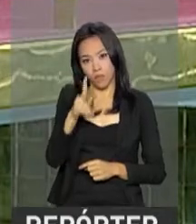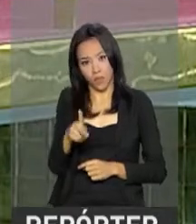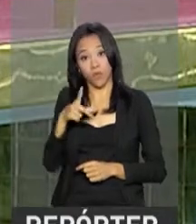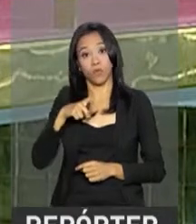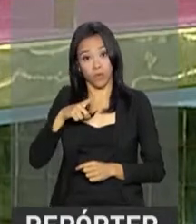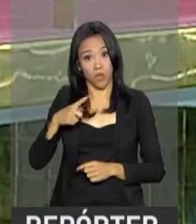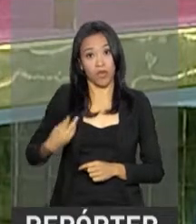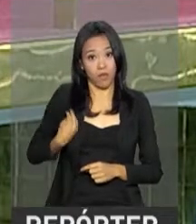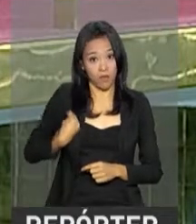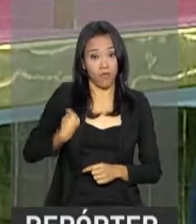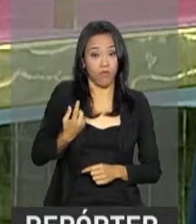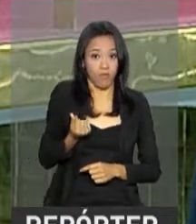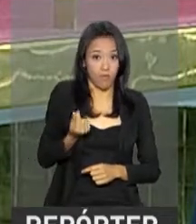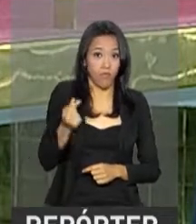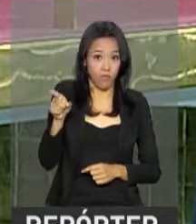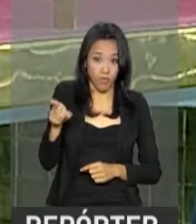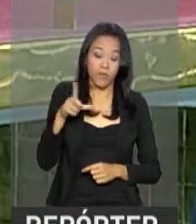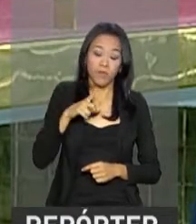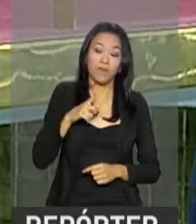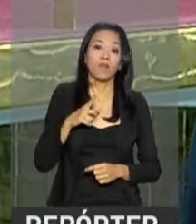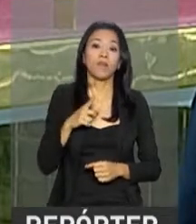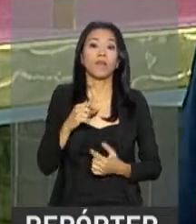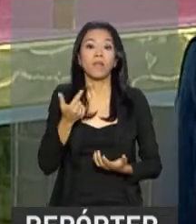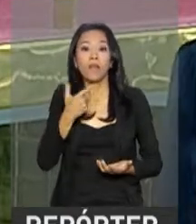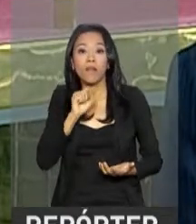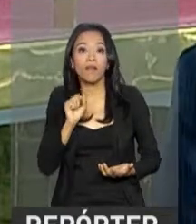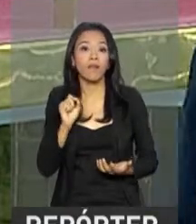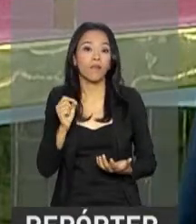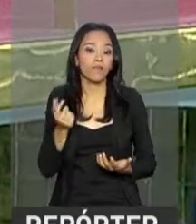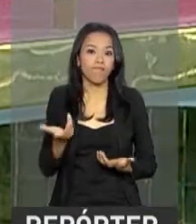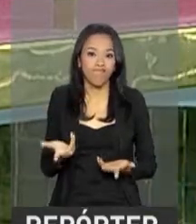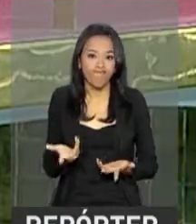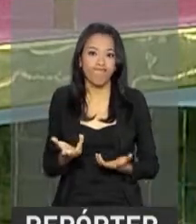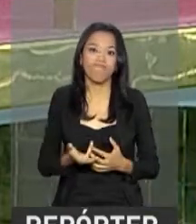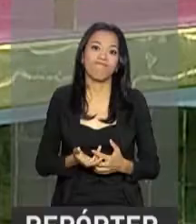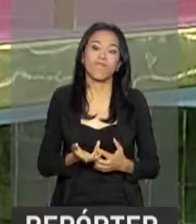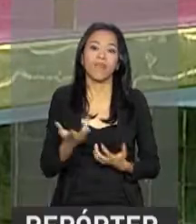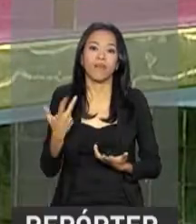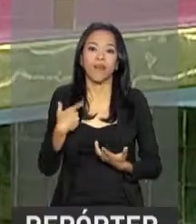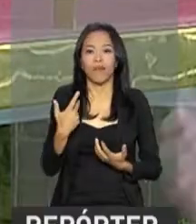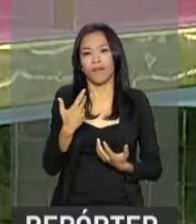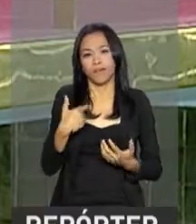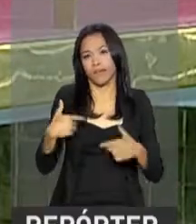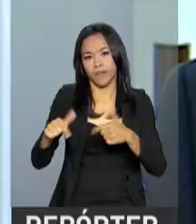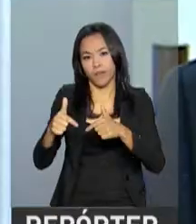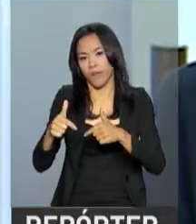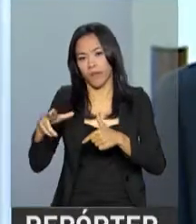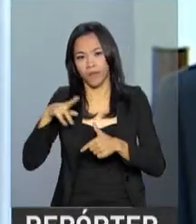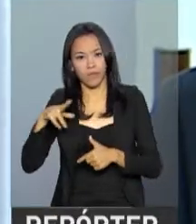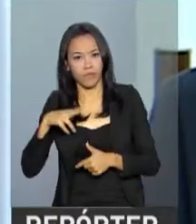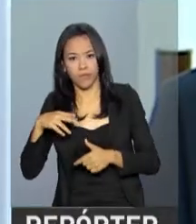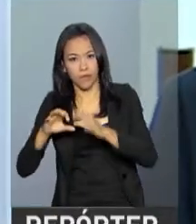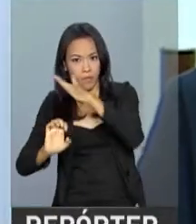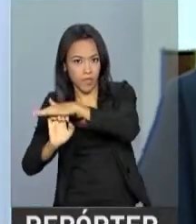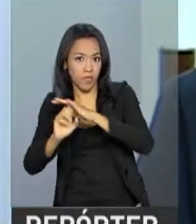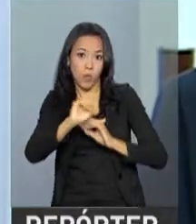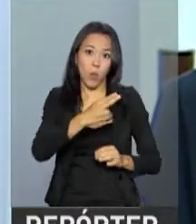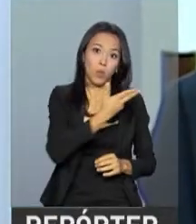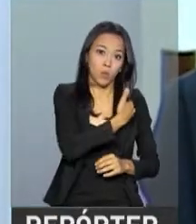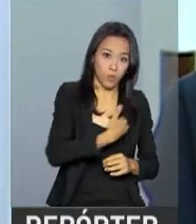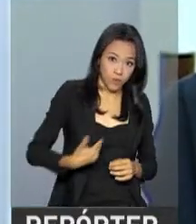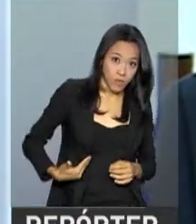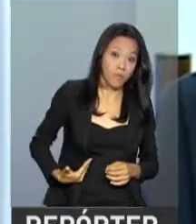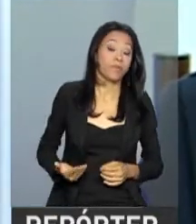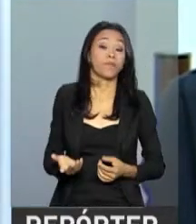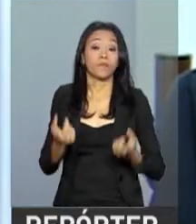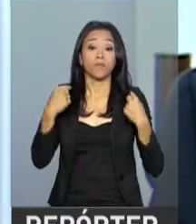pelo para aqueles que não seja um serviço privado seja o seu discurso a reforma da previdência